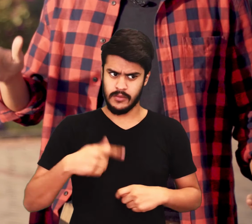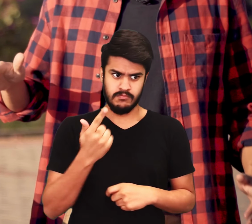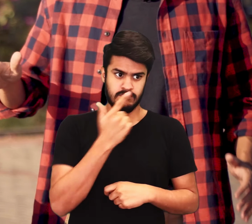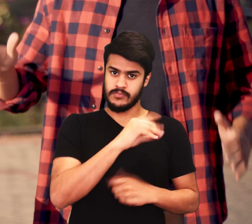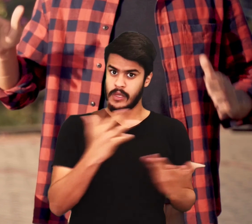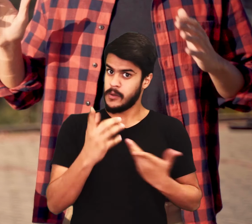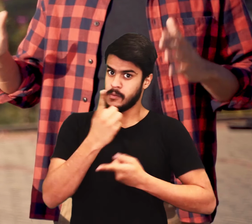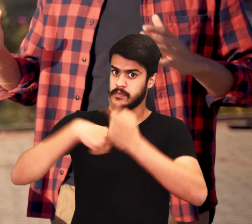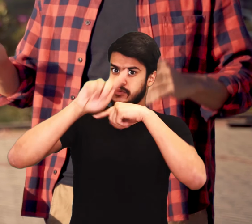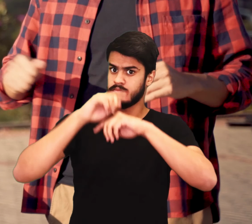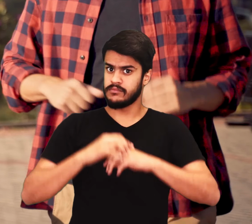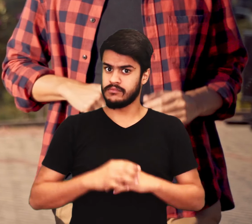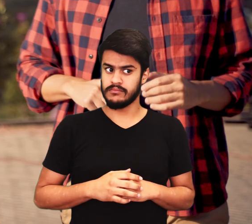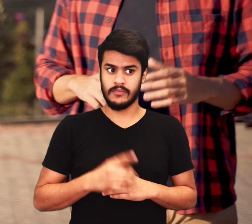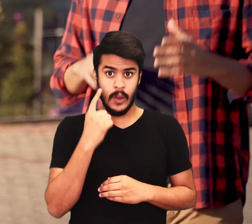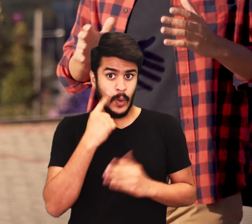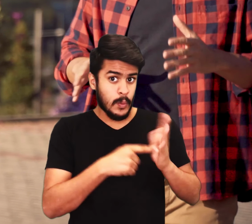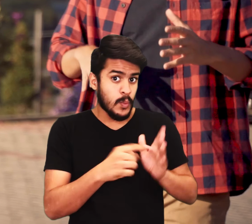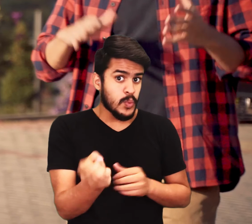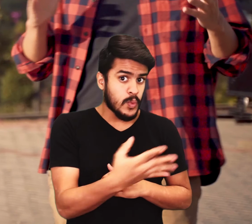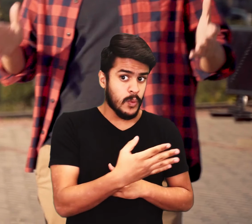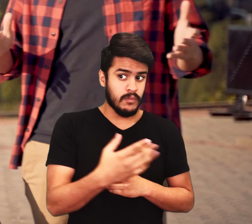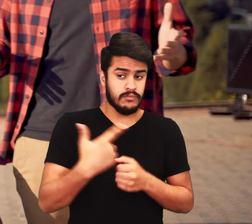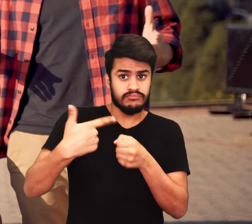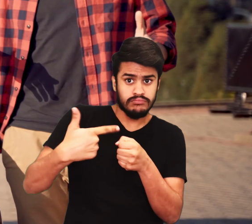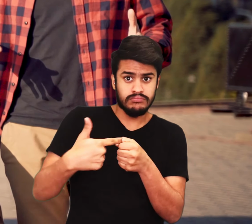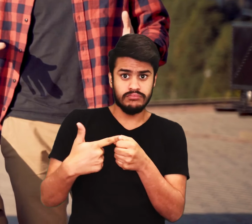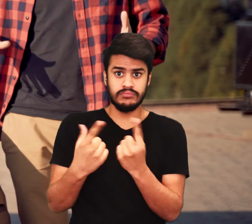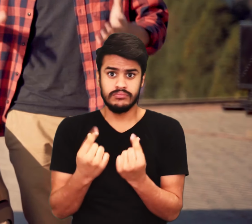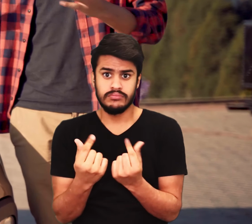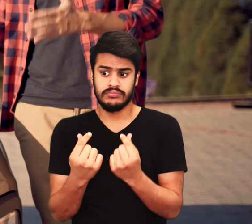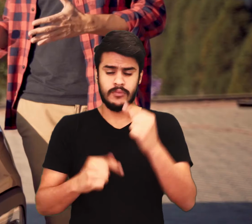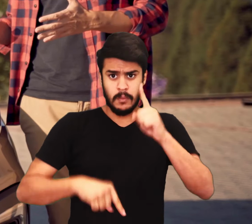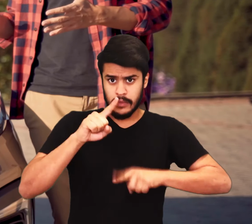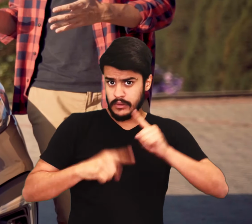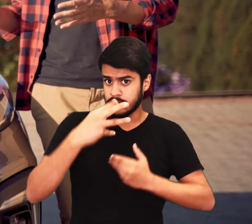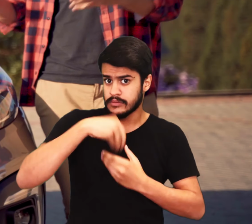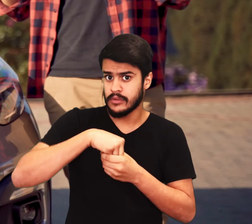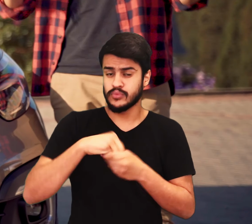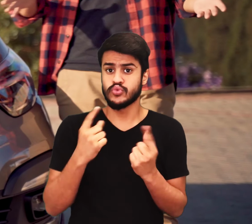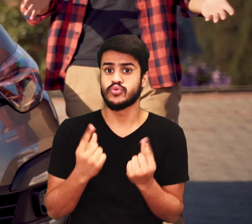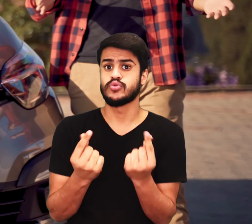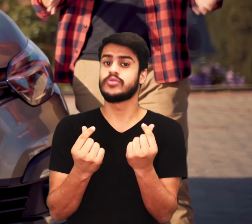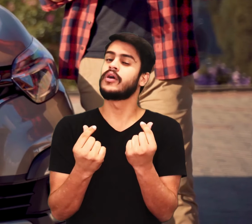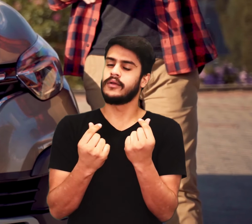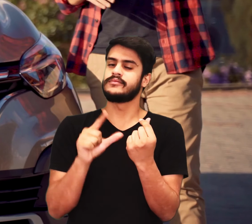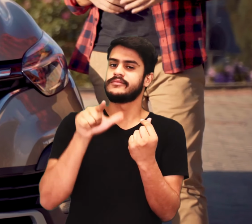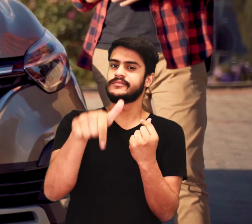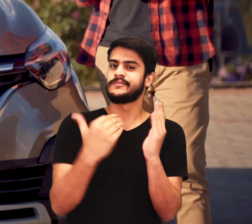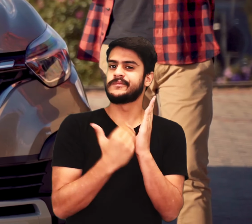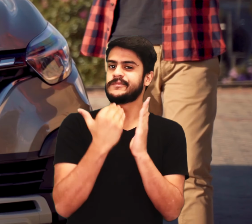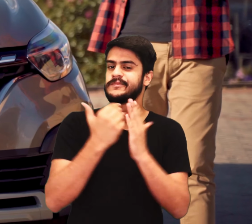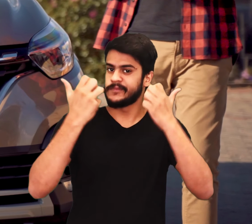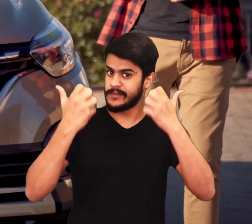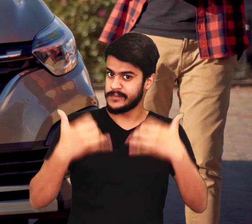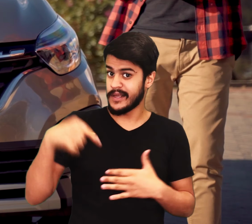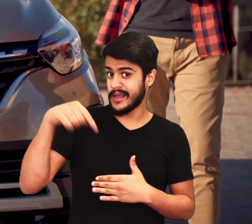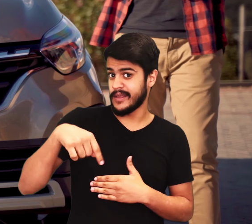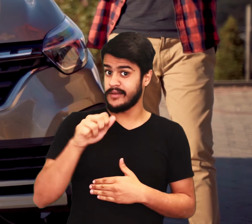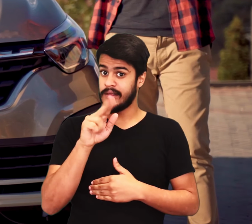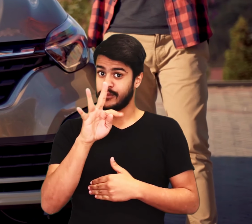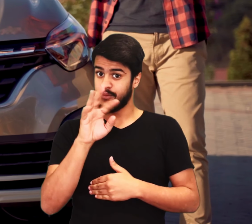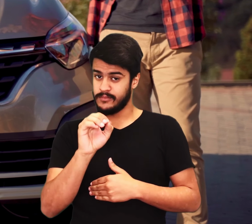de volta no radar? Como será que ele anda com esse novo motor? Quanto que ele bebe? Quais são os equipamentos? Quanto que ele custa? Tudo isso você vai acompanhar a partir